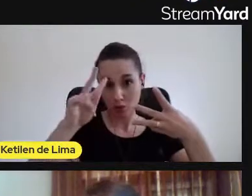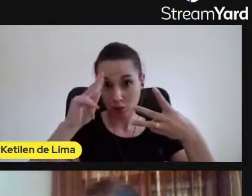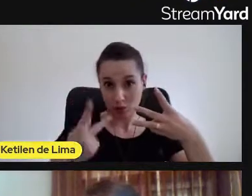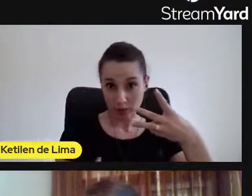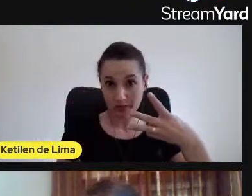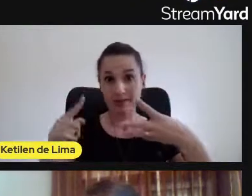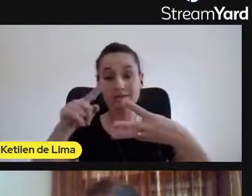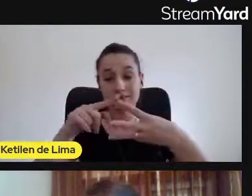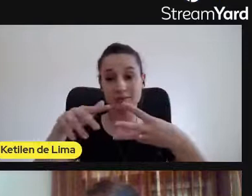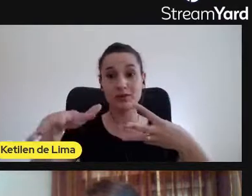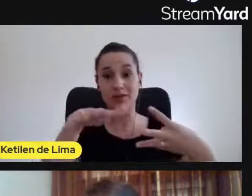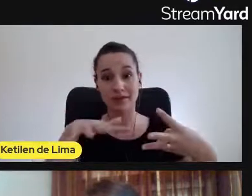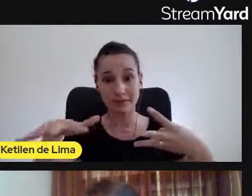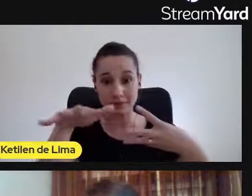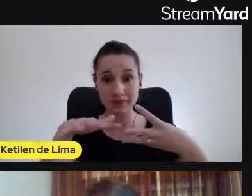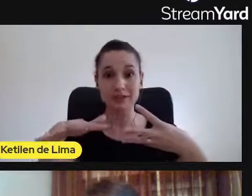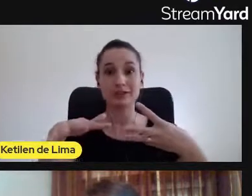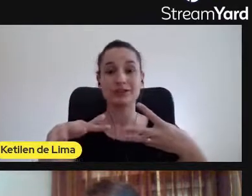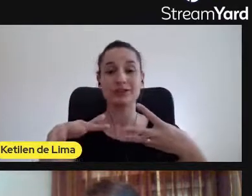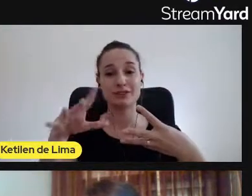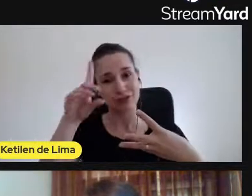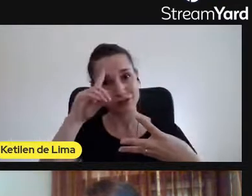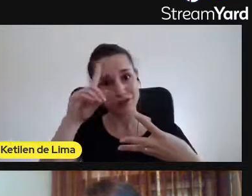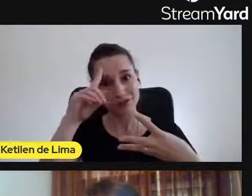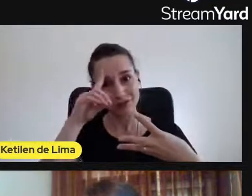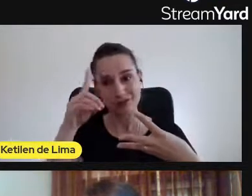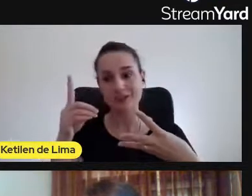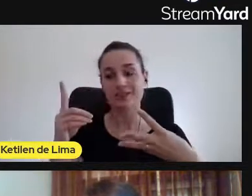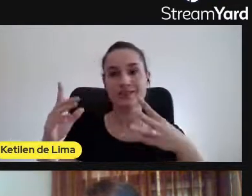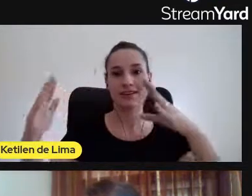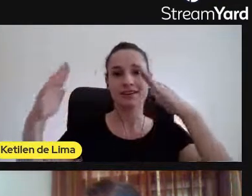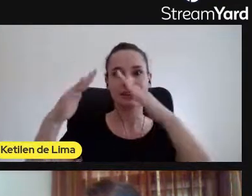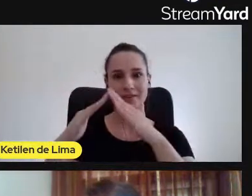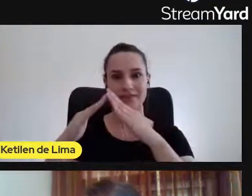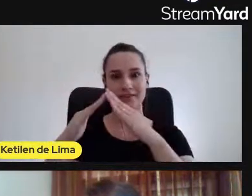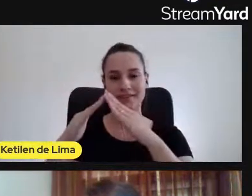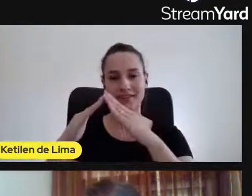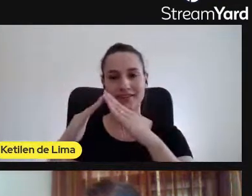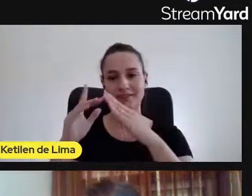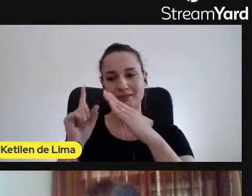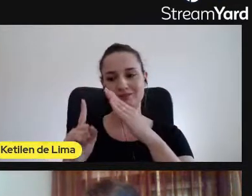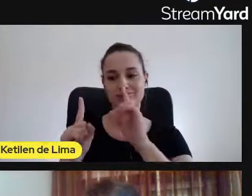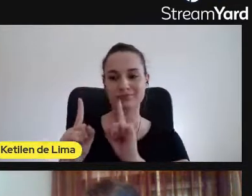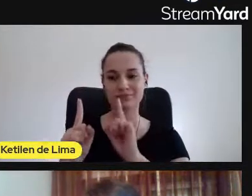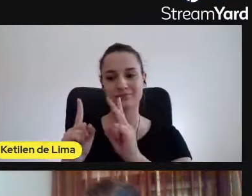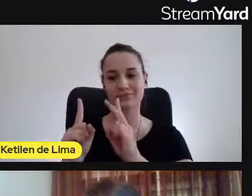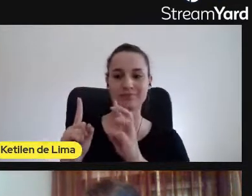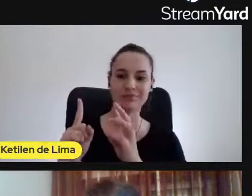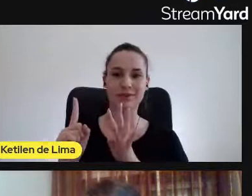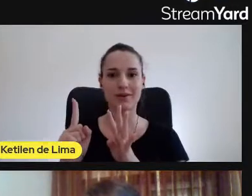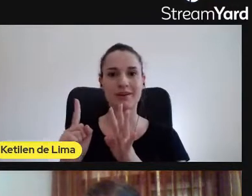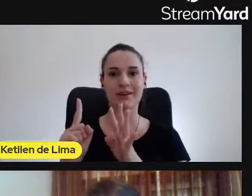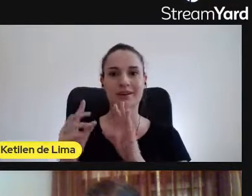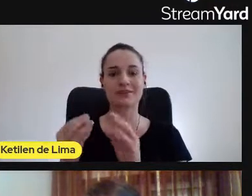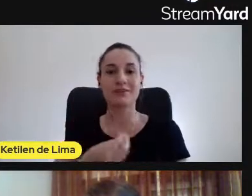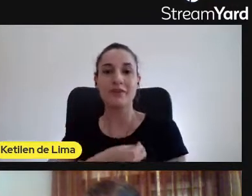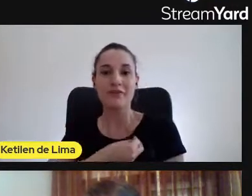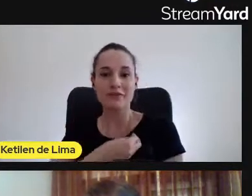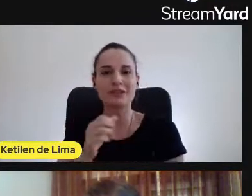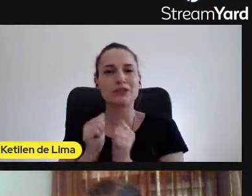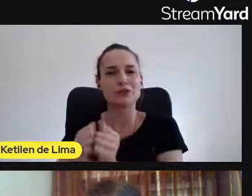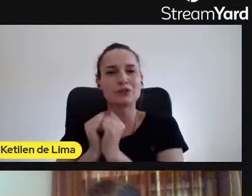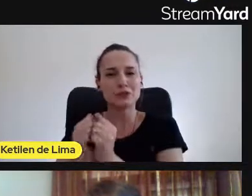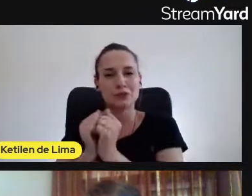gente está longe, quanto com a convivência de quem mora com a gente, né? Então, ver o personagem